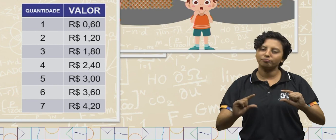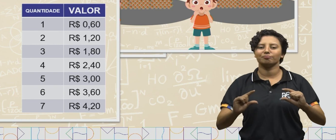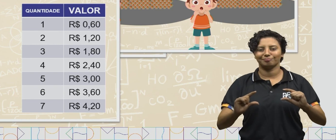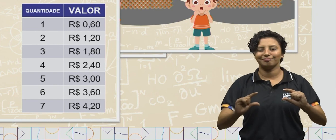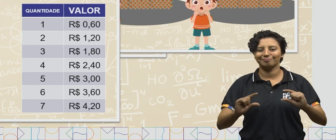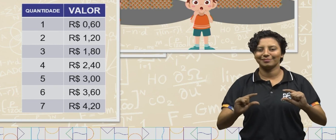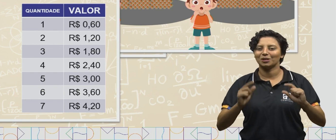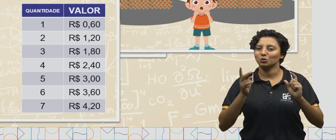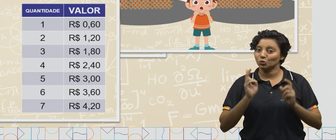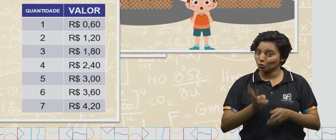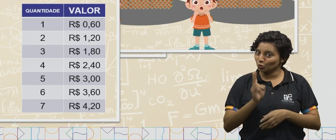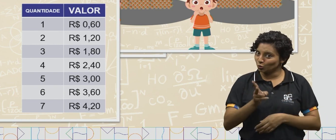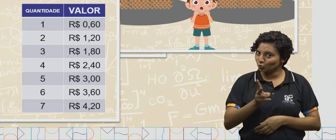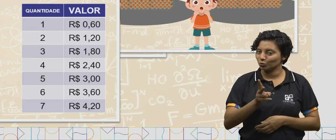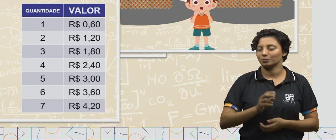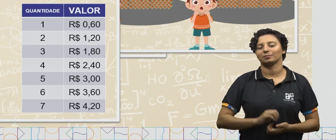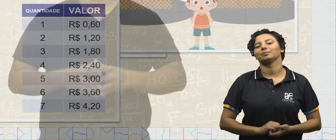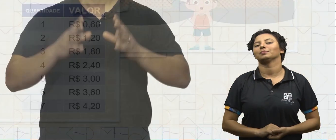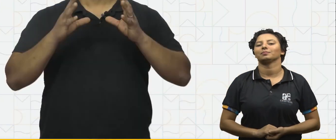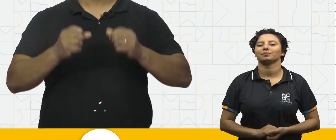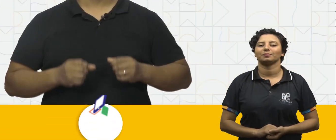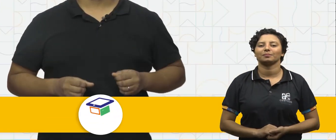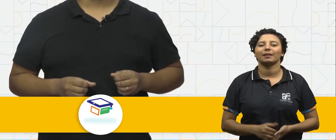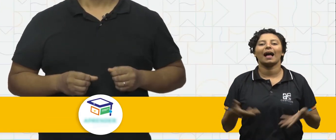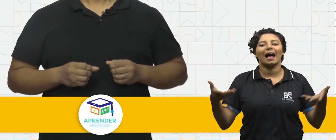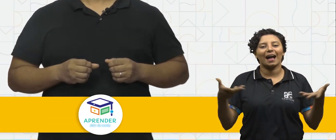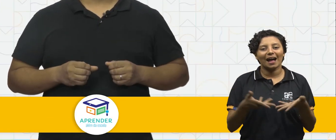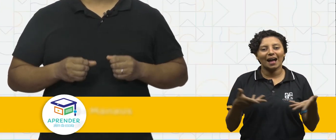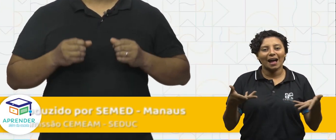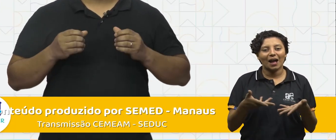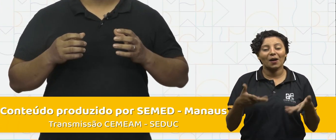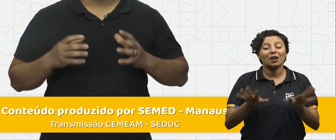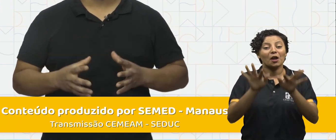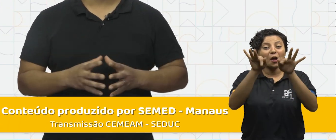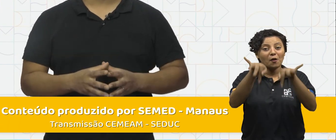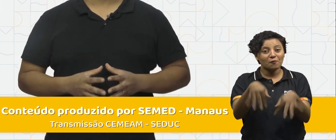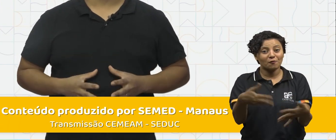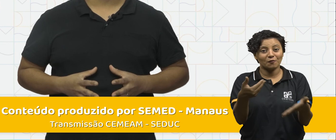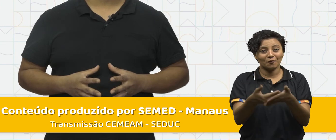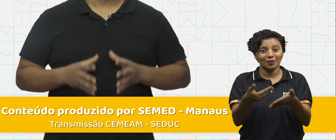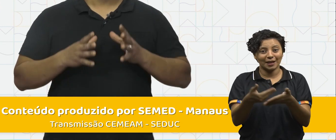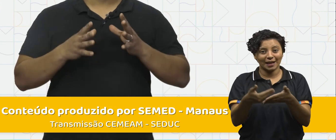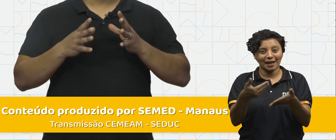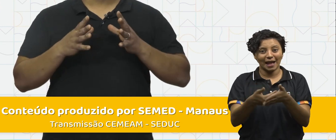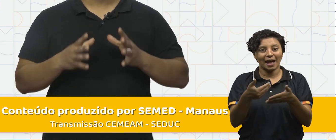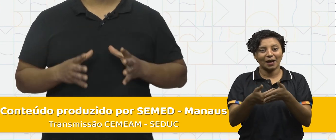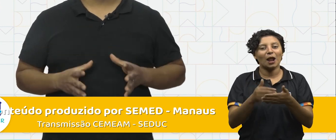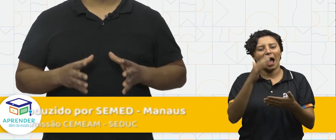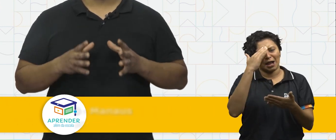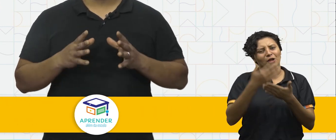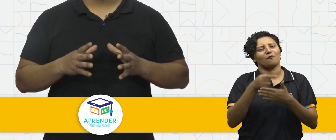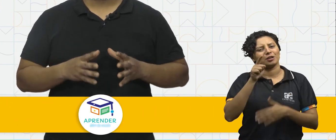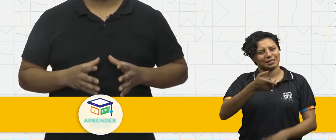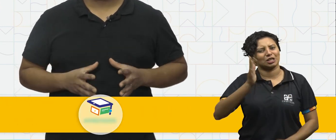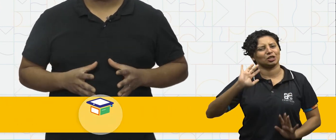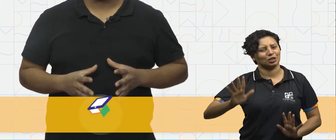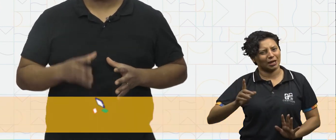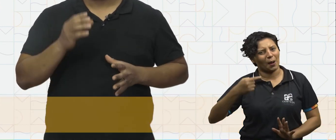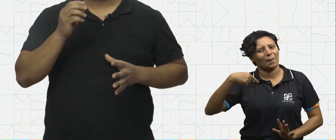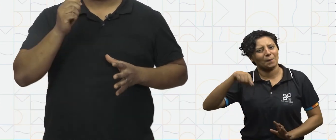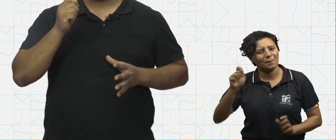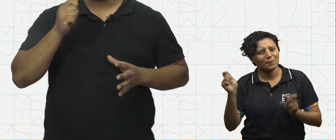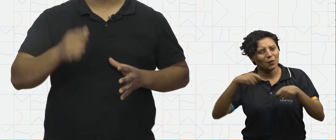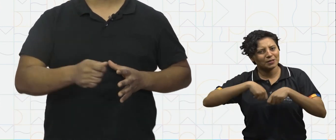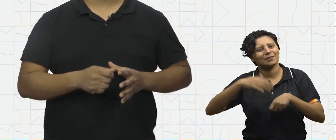outra acompanha da mesma forma. Agora, vamos finalizar a nossa aula acreditando que já podemos sair